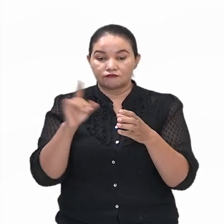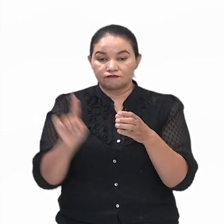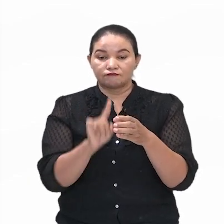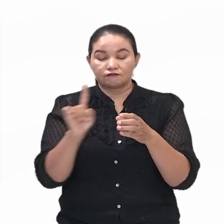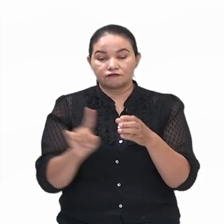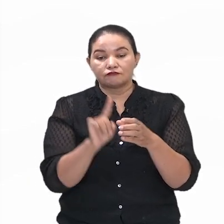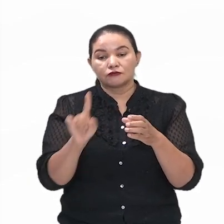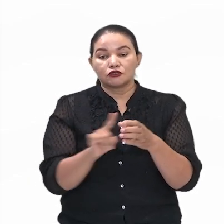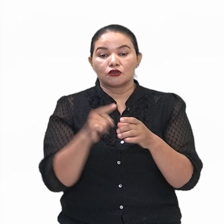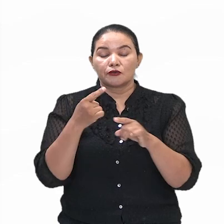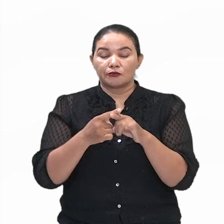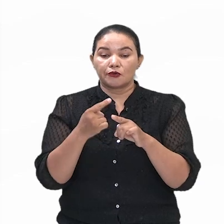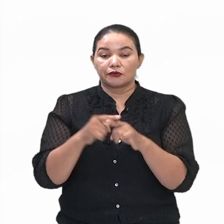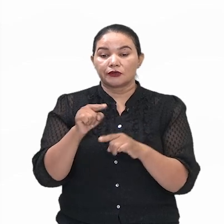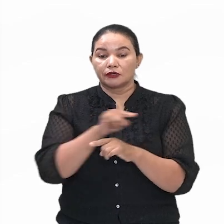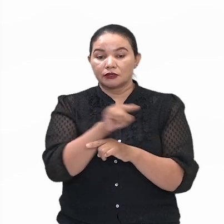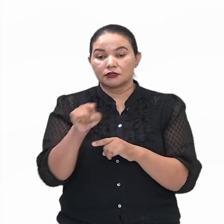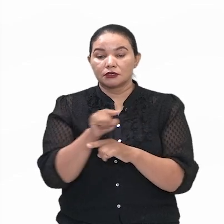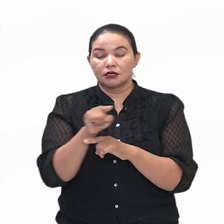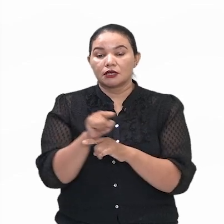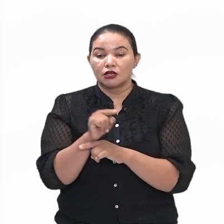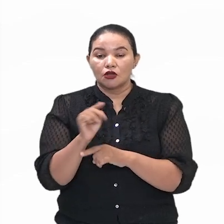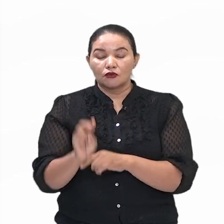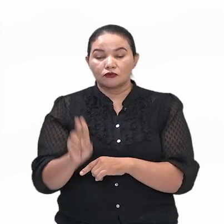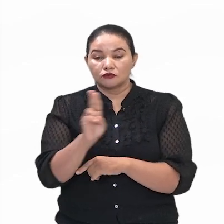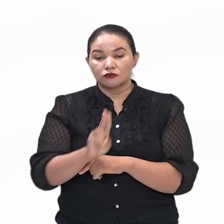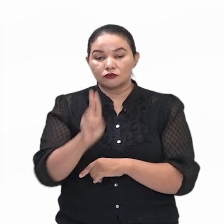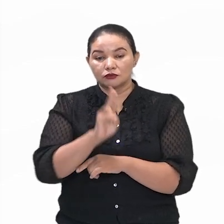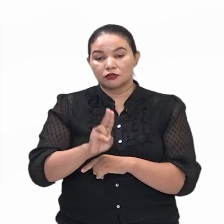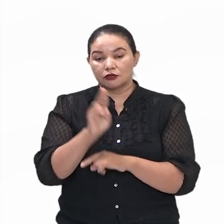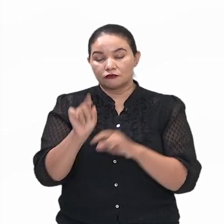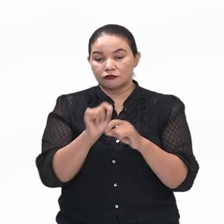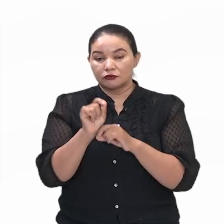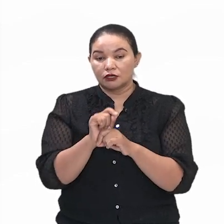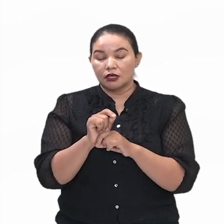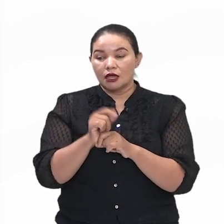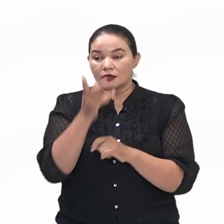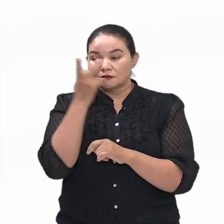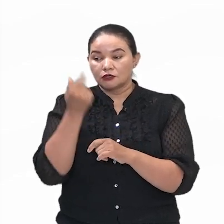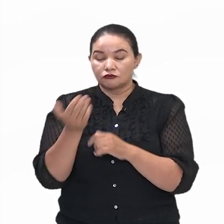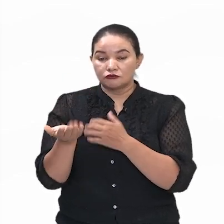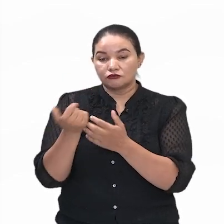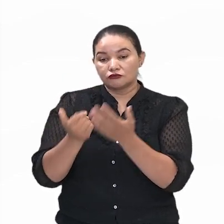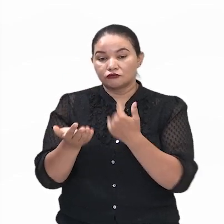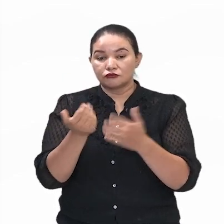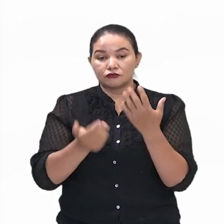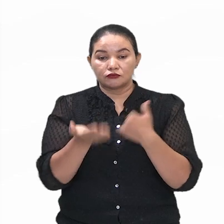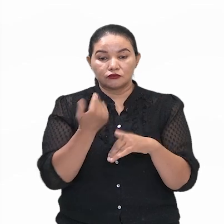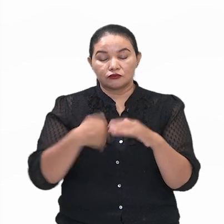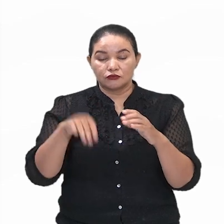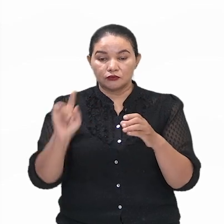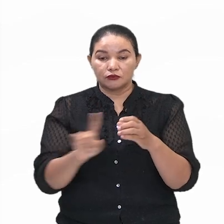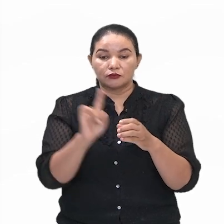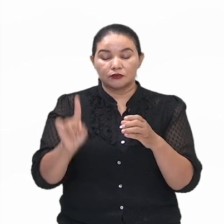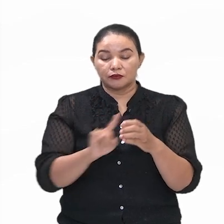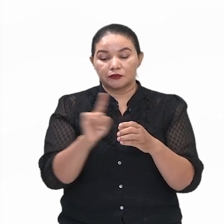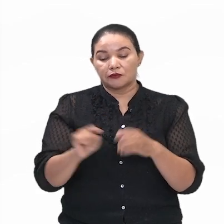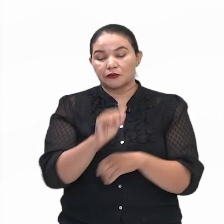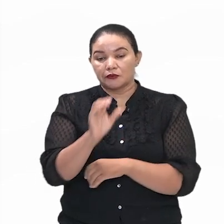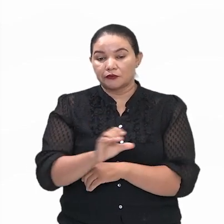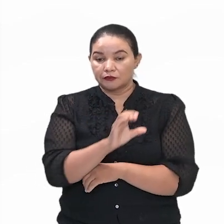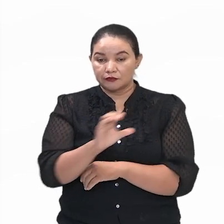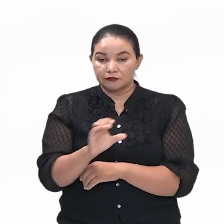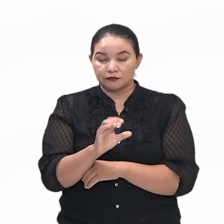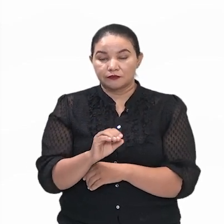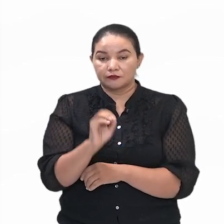eles se apropriaram desse sincretismo religioso para converter pessoas à religião católica,